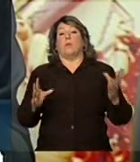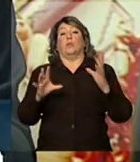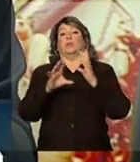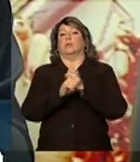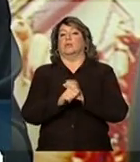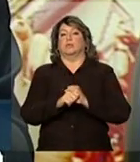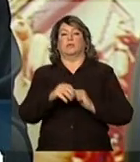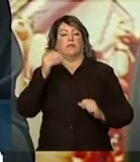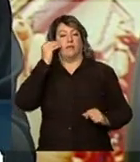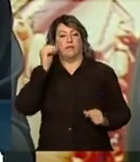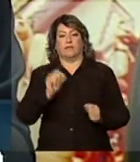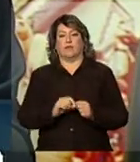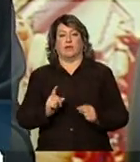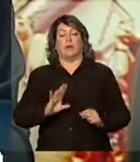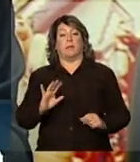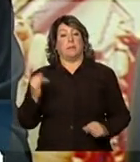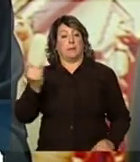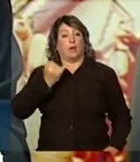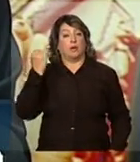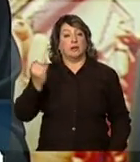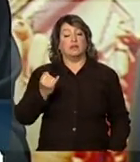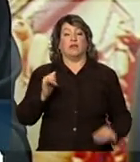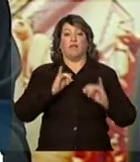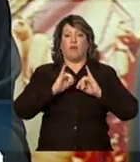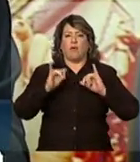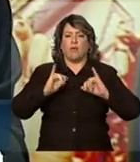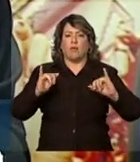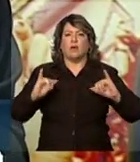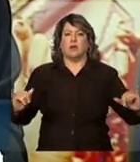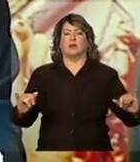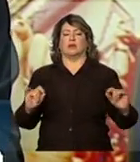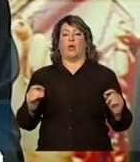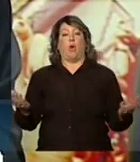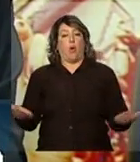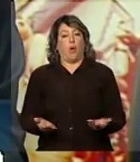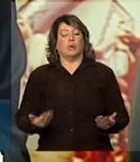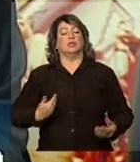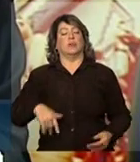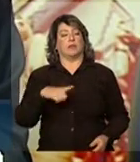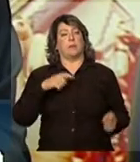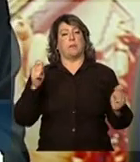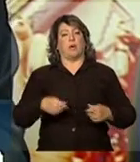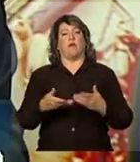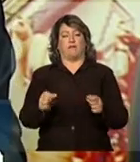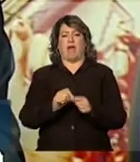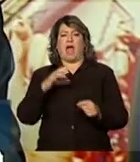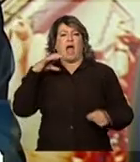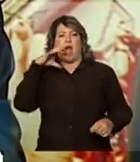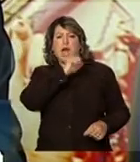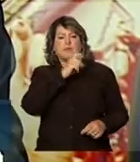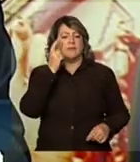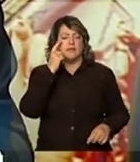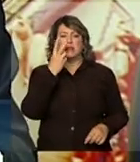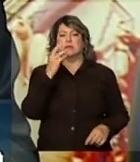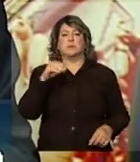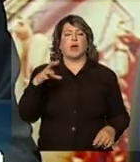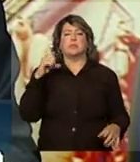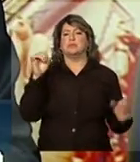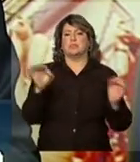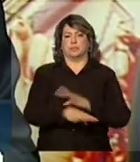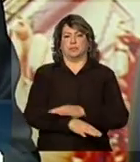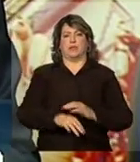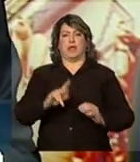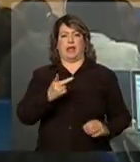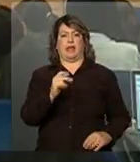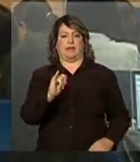é feito, é importante, mas é importante também estar divulgando que hoje em dia a gente tem essa ferramenta rápida, né, para fazer o diagnóstico do HIV.